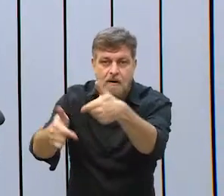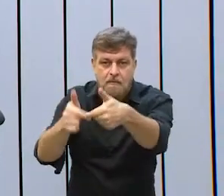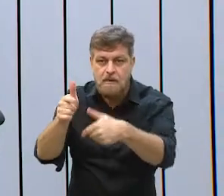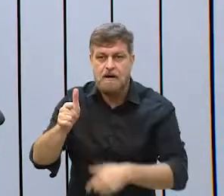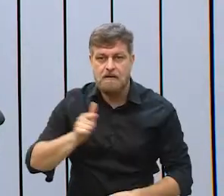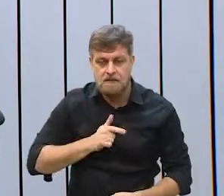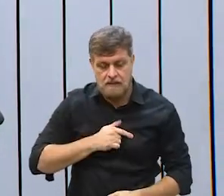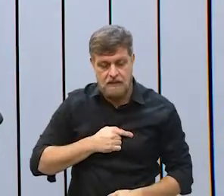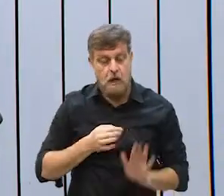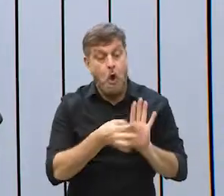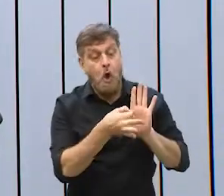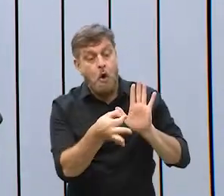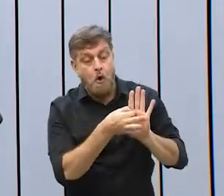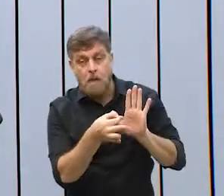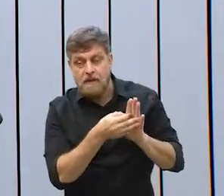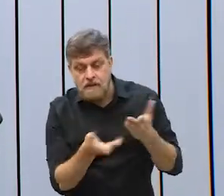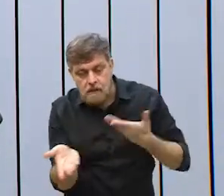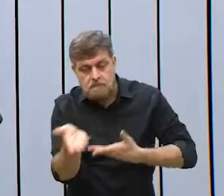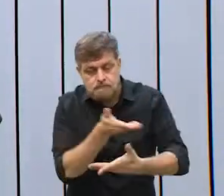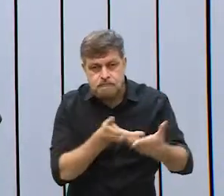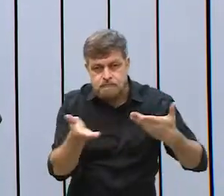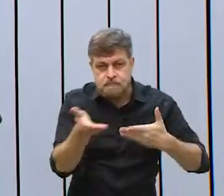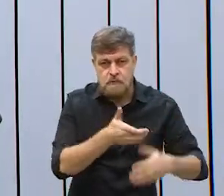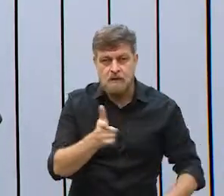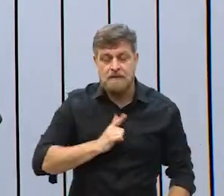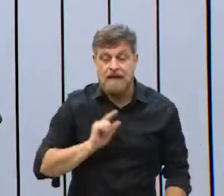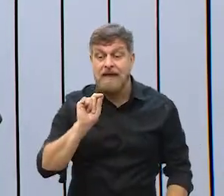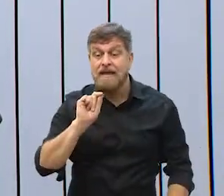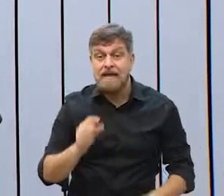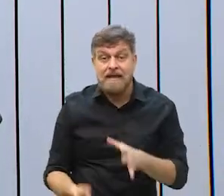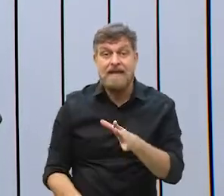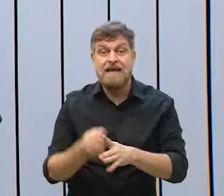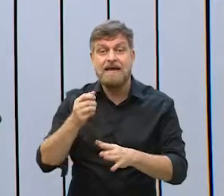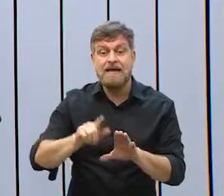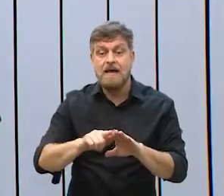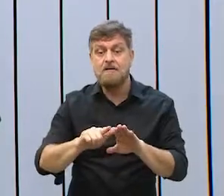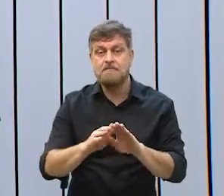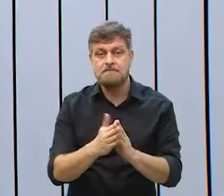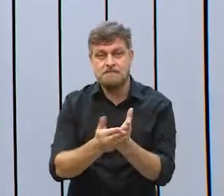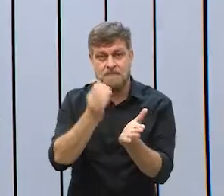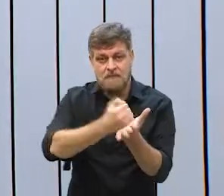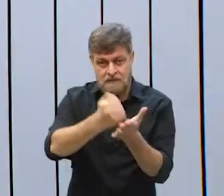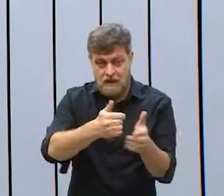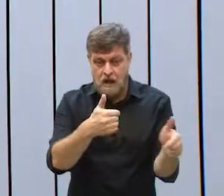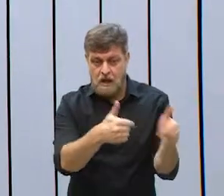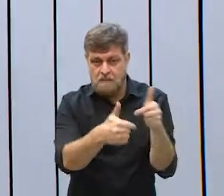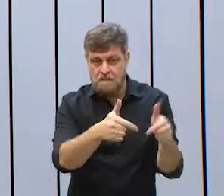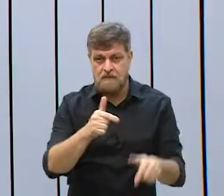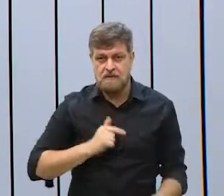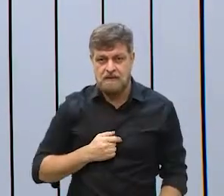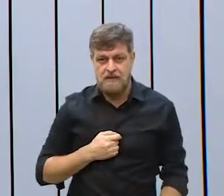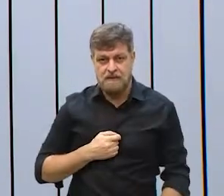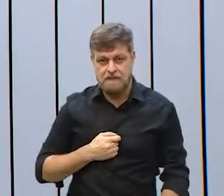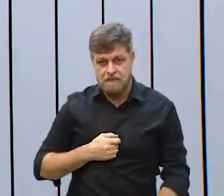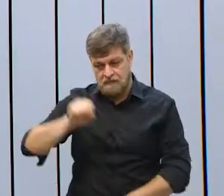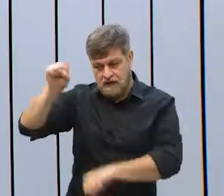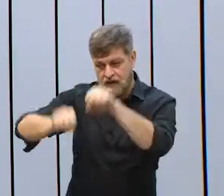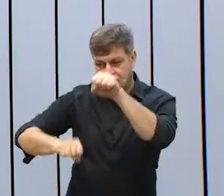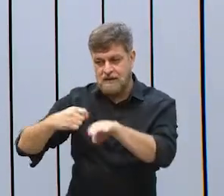ser ouvidas, discutidas, que hoje quem gera emprego é o comércio no nosso distrito. Sim. Tirando a Pirelli, que é a indústria